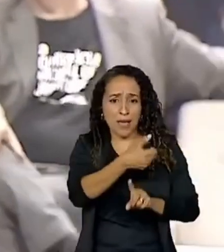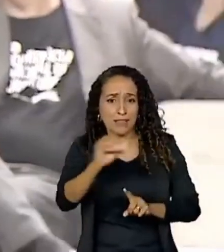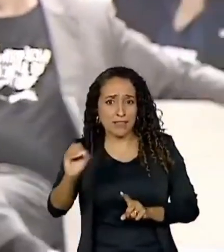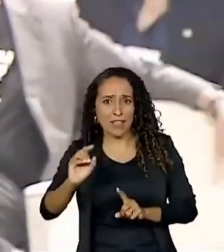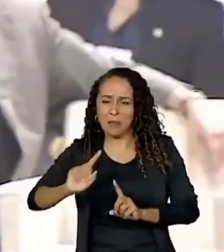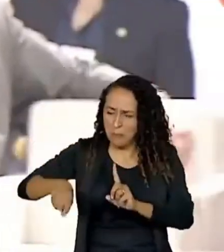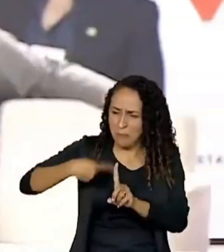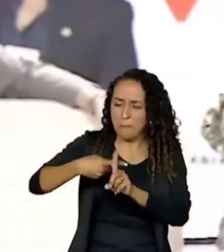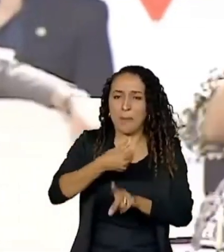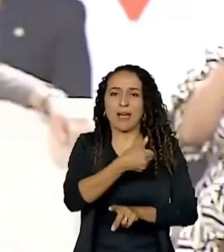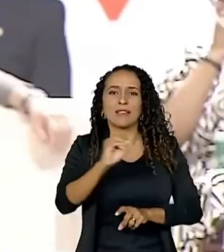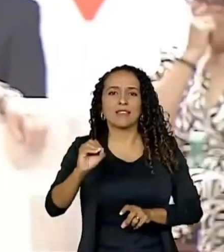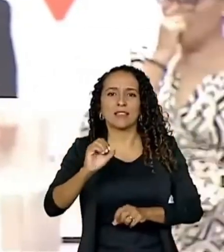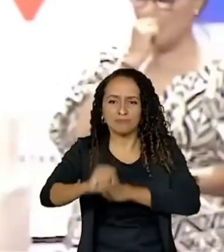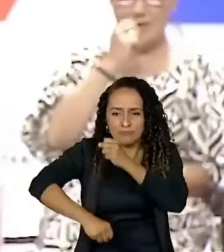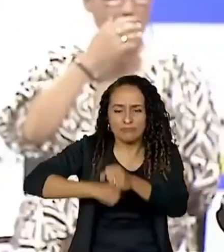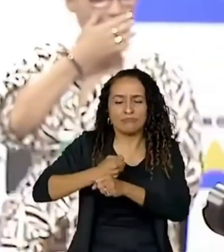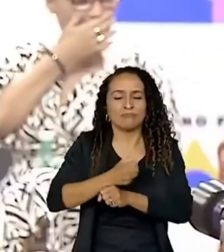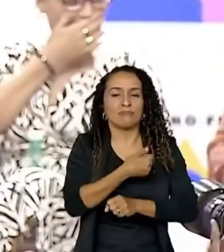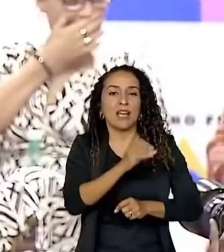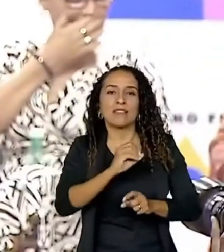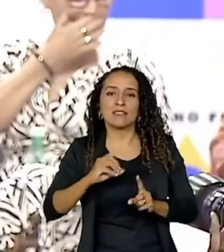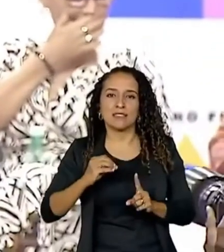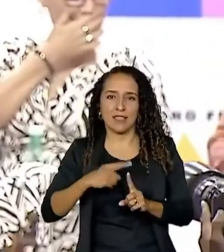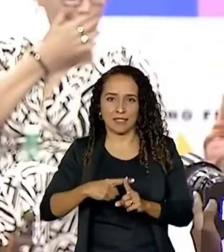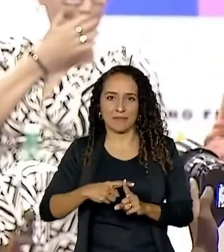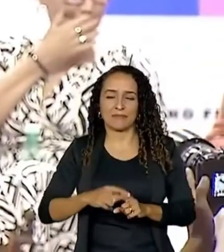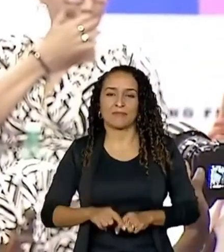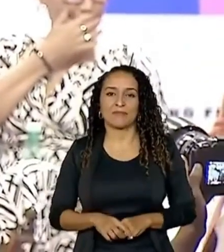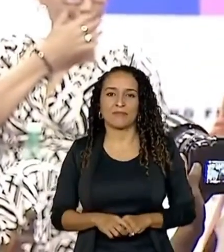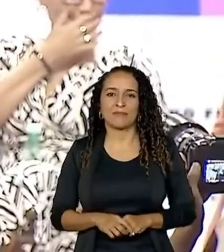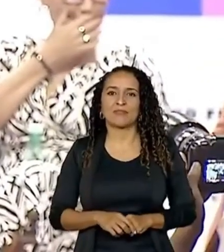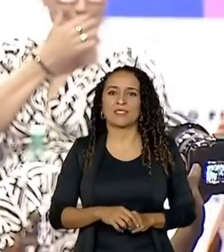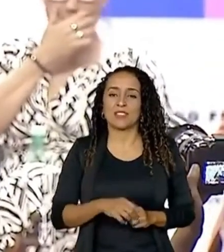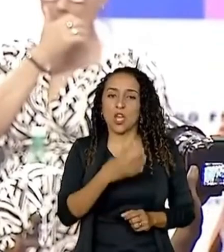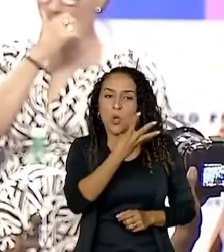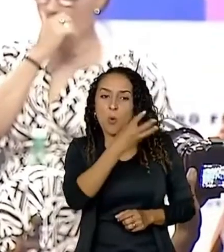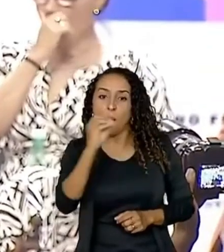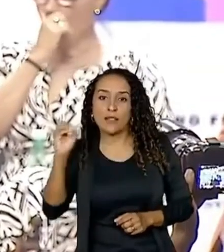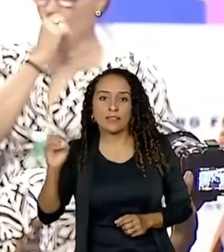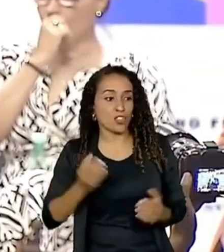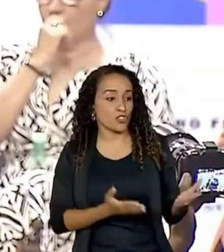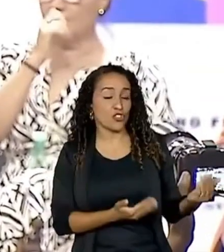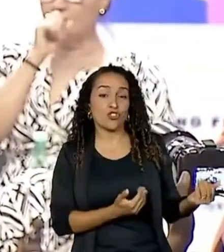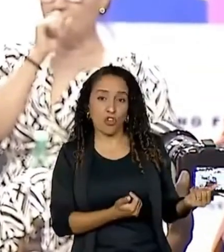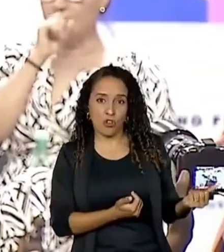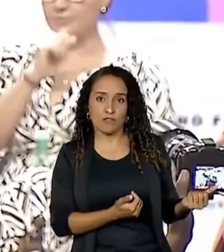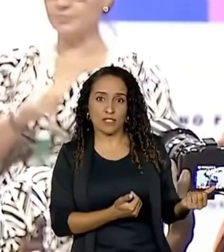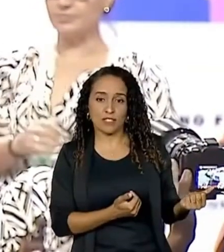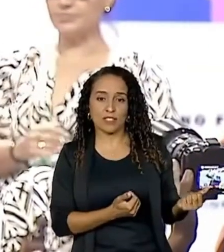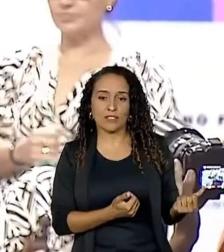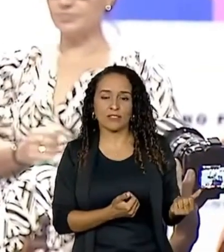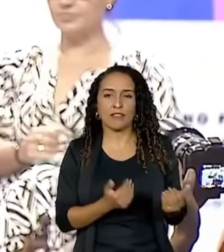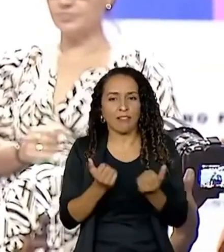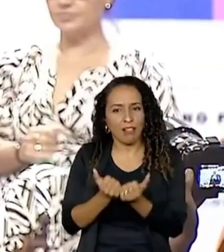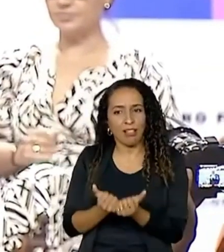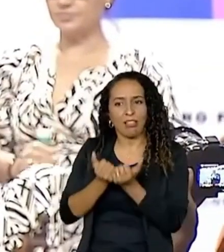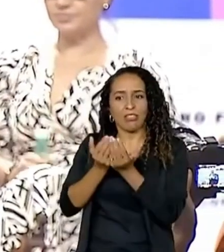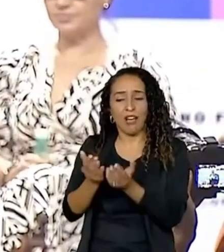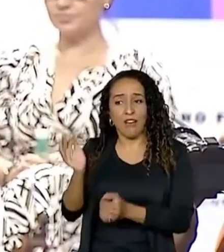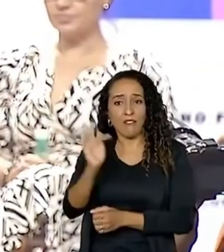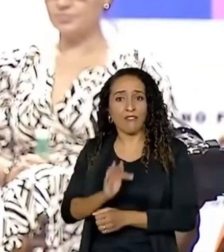O outro ano mais 100. E o outro ano mais 100. Nós vamos levar 400 jovens. Vamos lá da faculdade